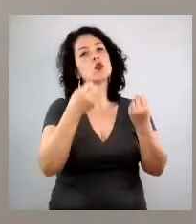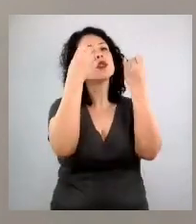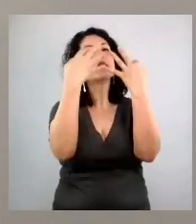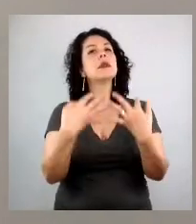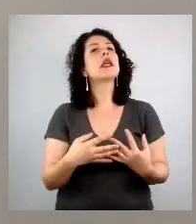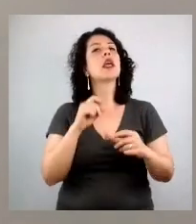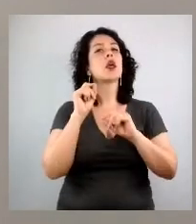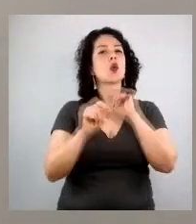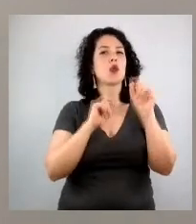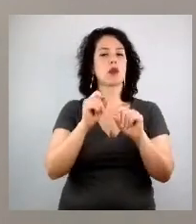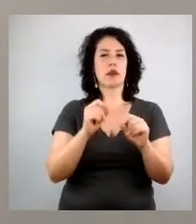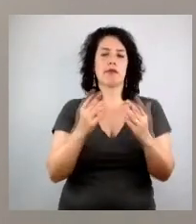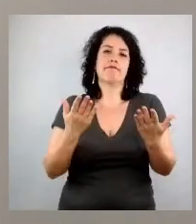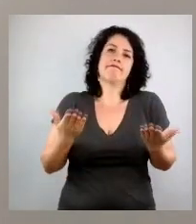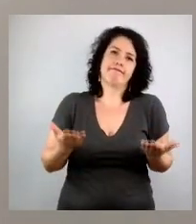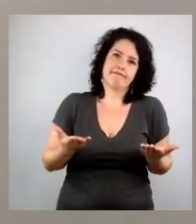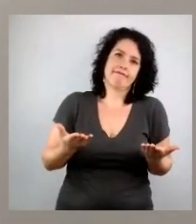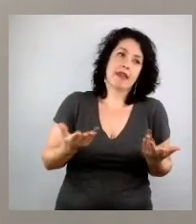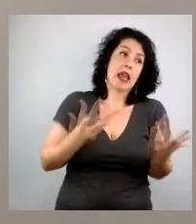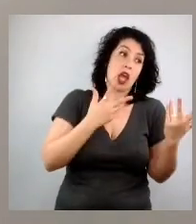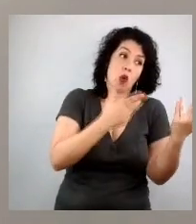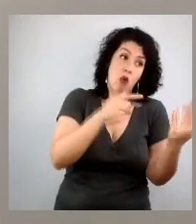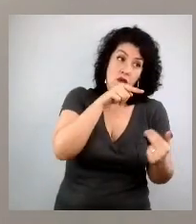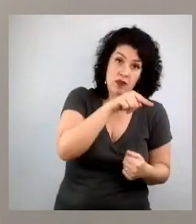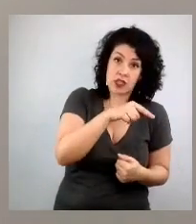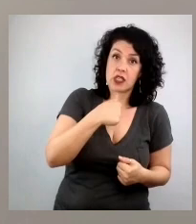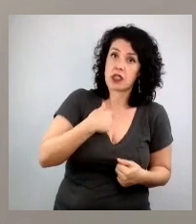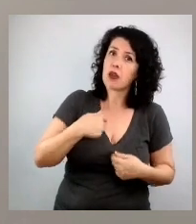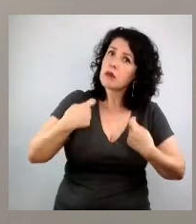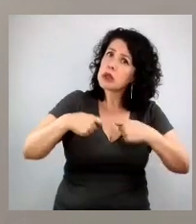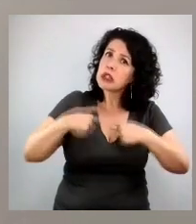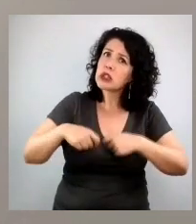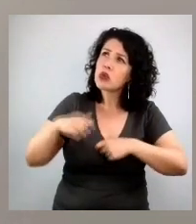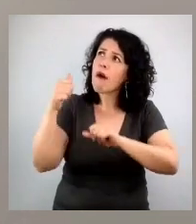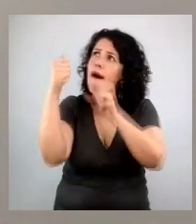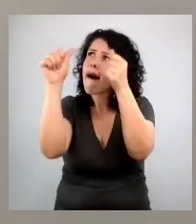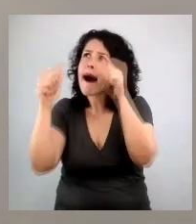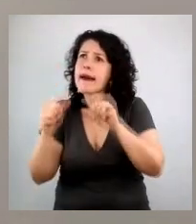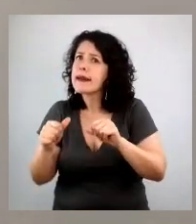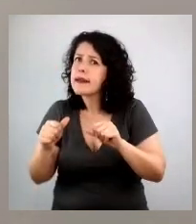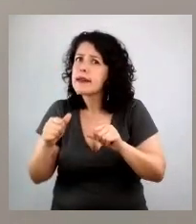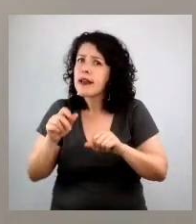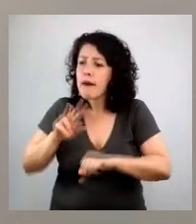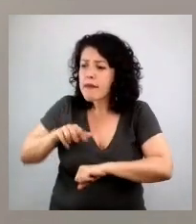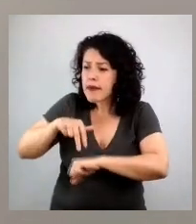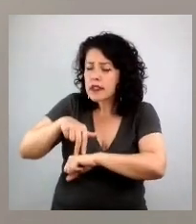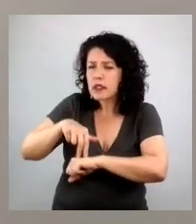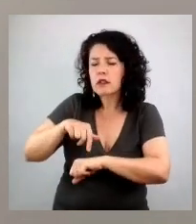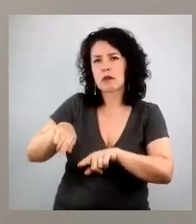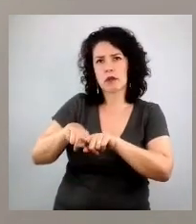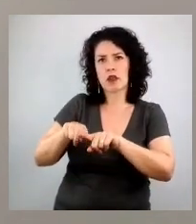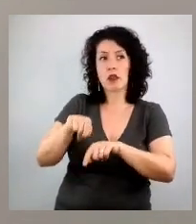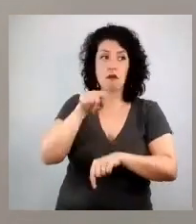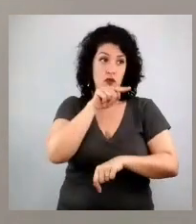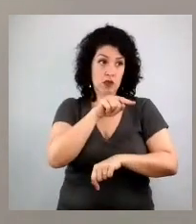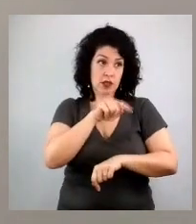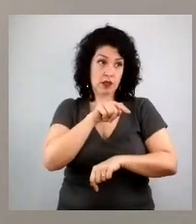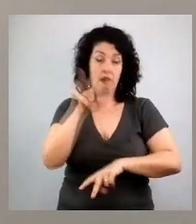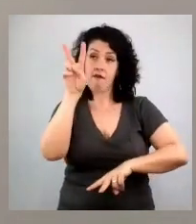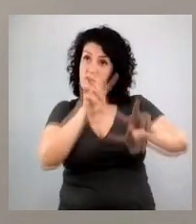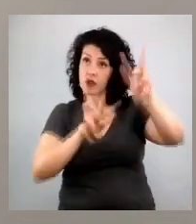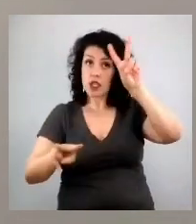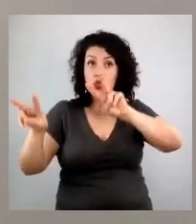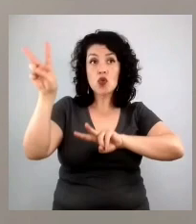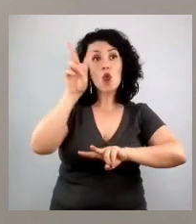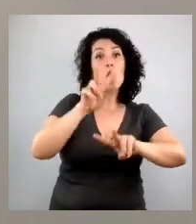espaço, assim como vocês, eu preciso analisar o lugar que eu estou. Você faz uma análise visual. Eu, para fazer essa análise visual, preciso